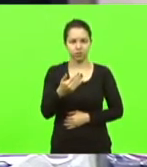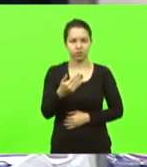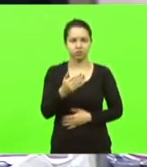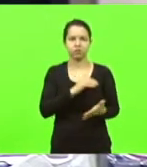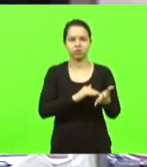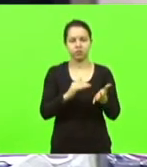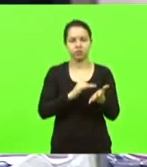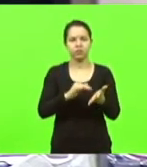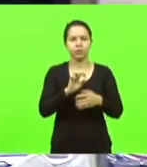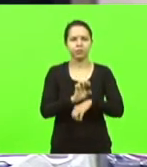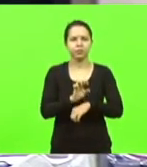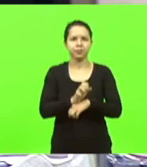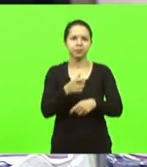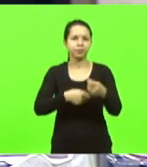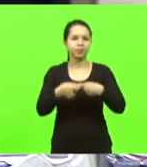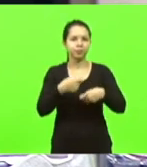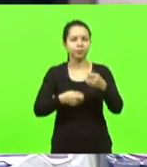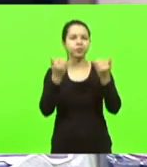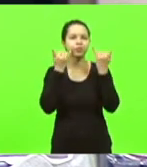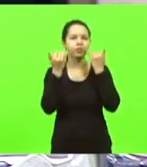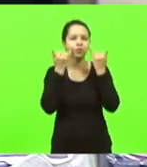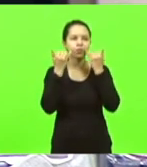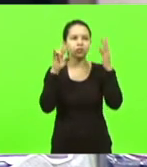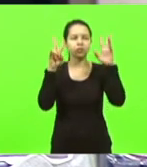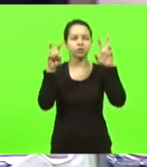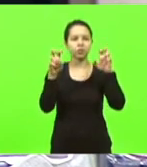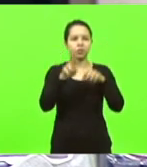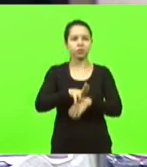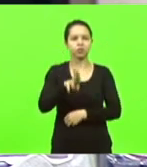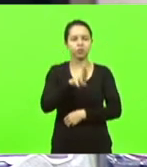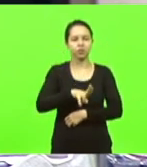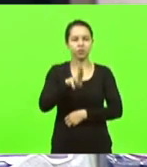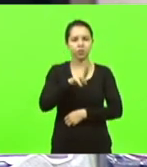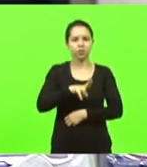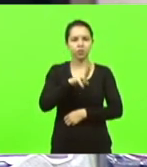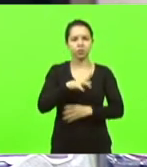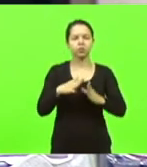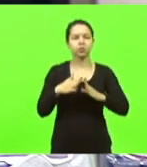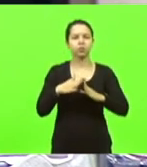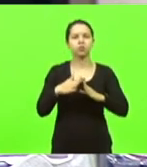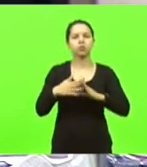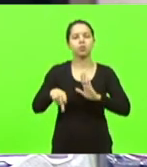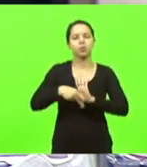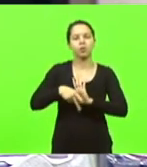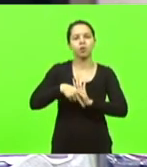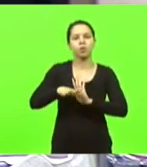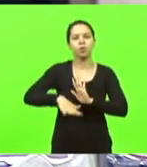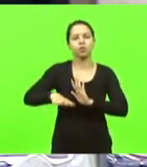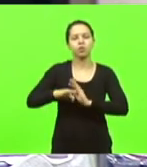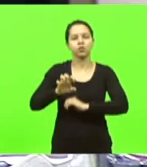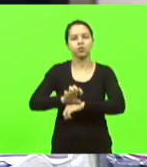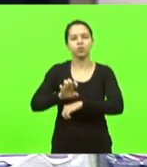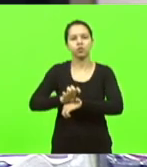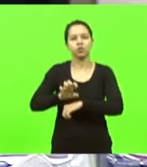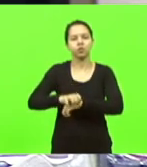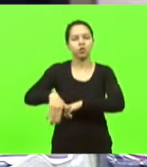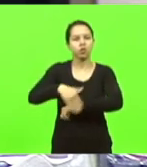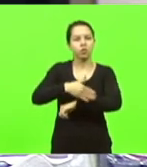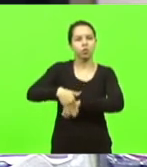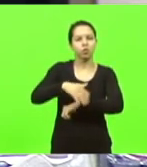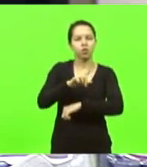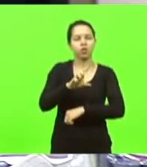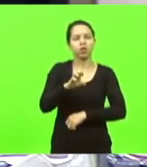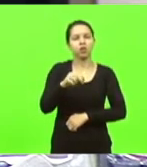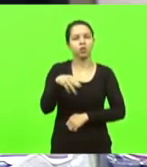ao secretário de estado da administração e informações acerca da utilização do imóvel de propriedade do estado localizado na Rua Leonel Pereira